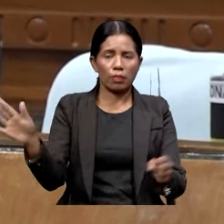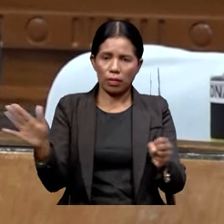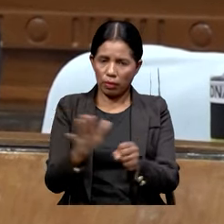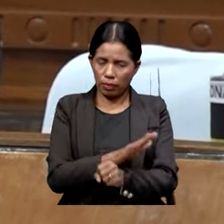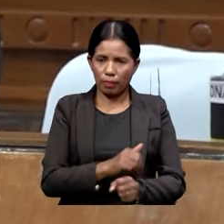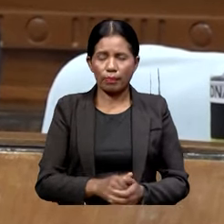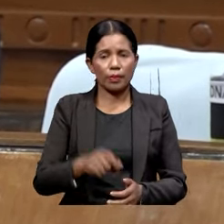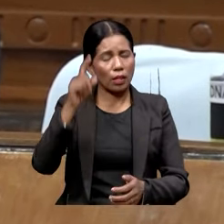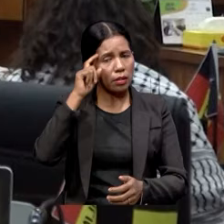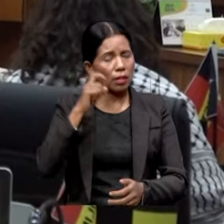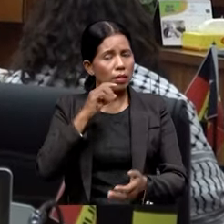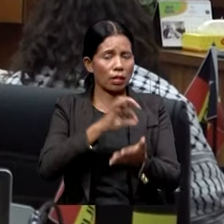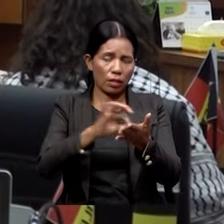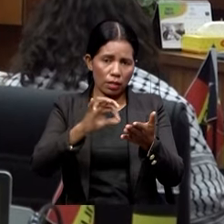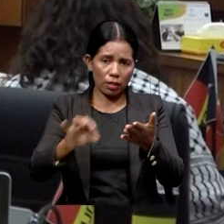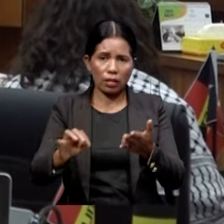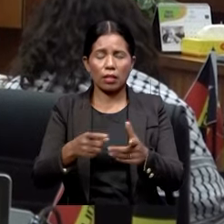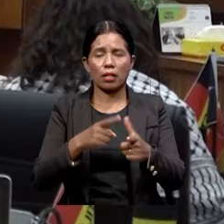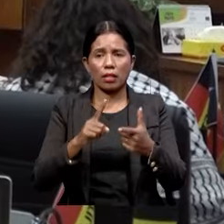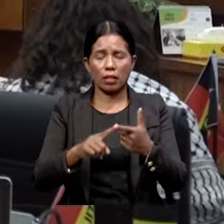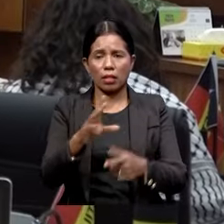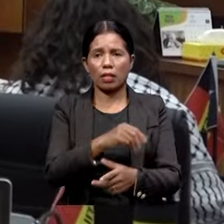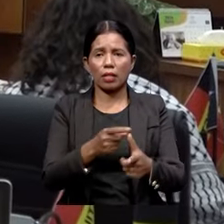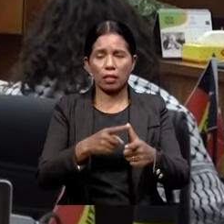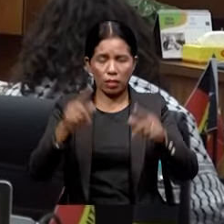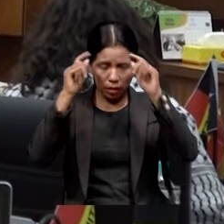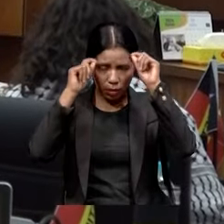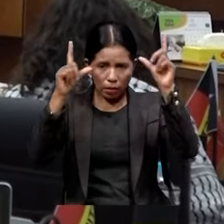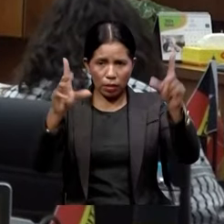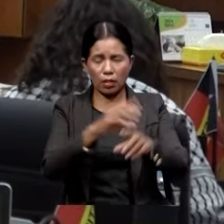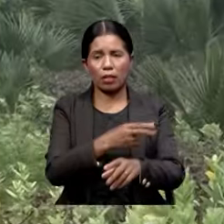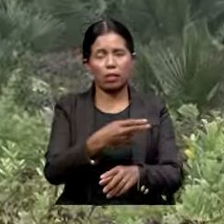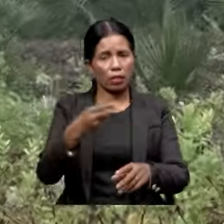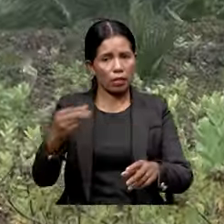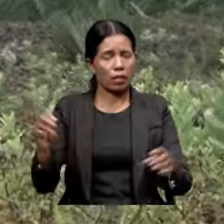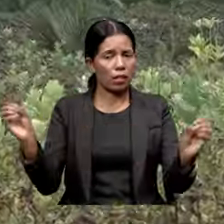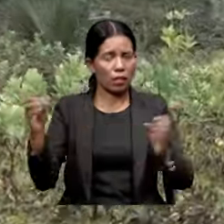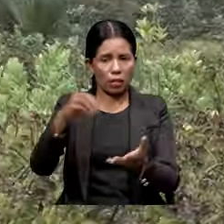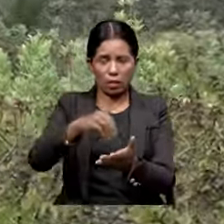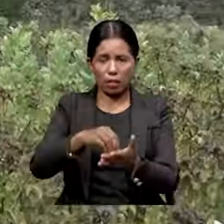sustentáveis. Essa nana atua assina tratado fronteira terrestre entre Timor-Leste e Indonésia, mas ela consegue também